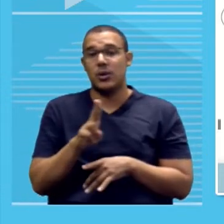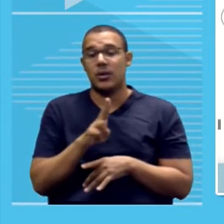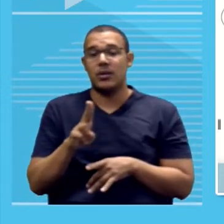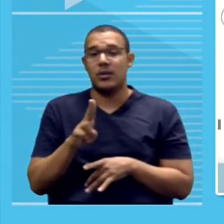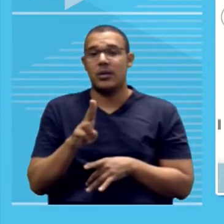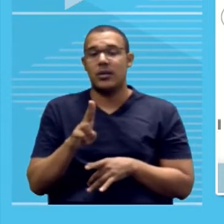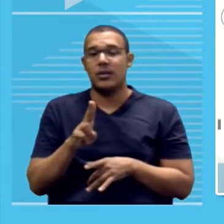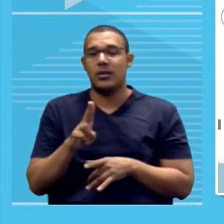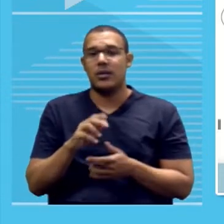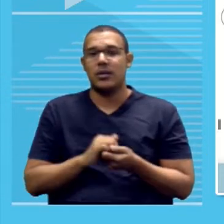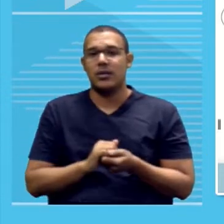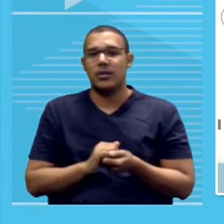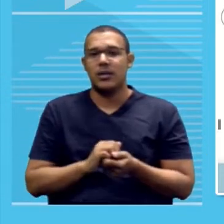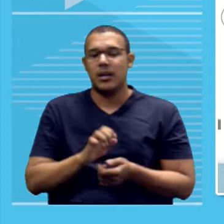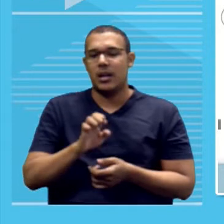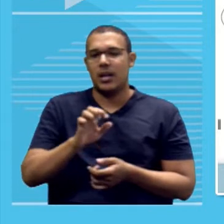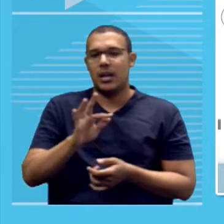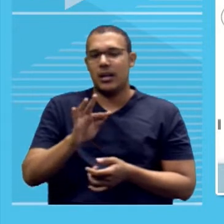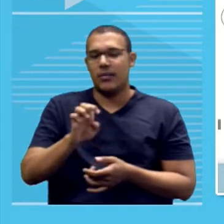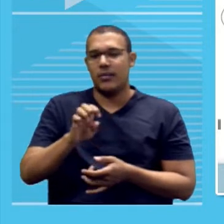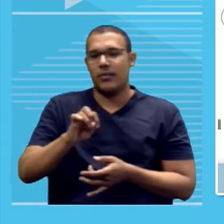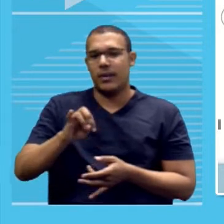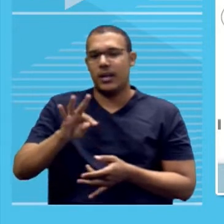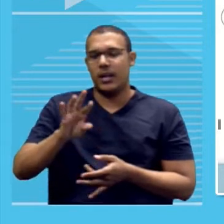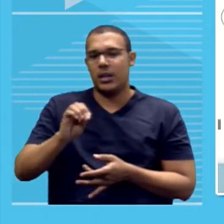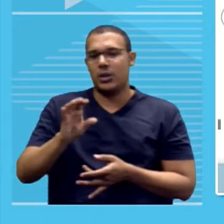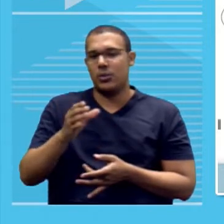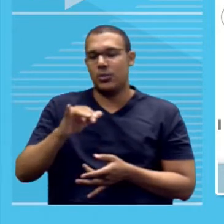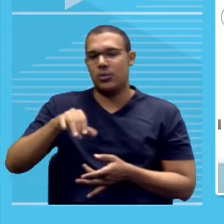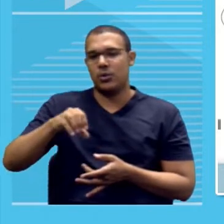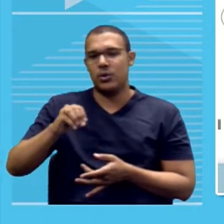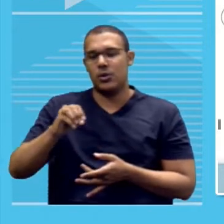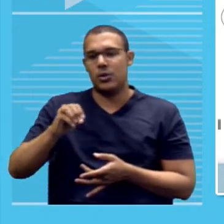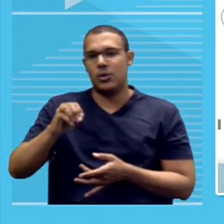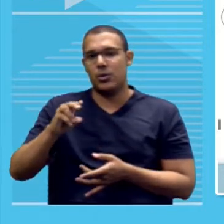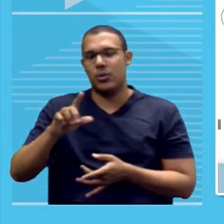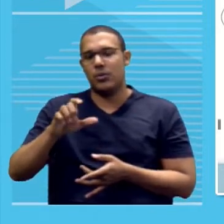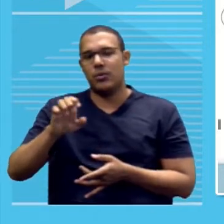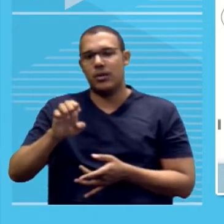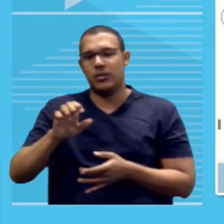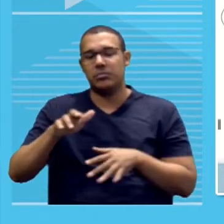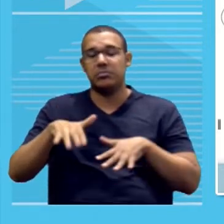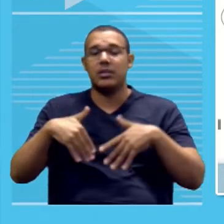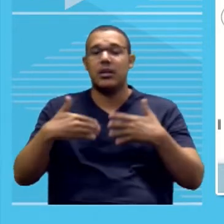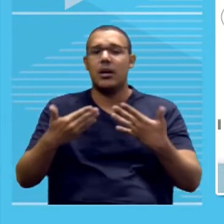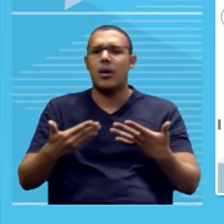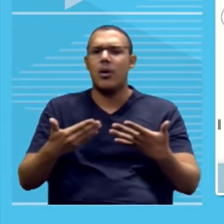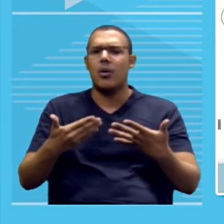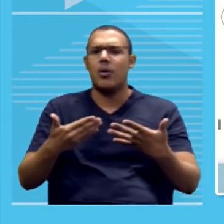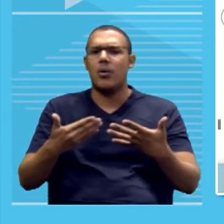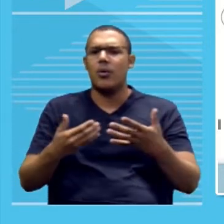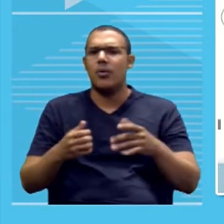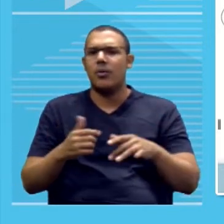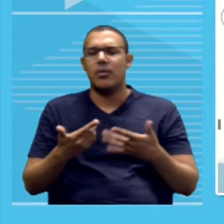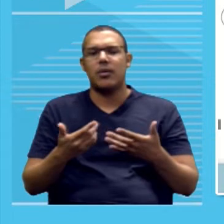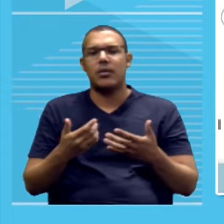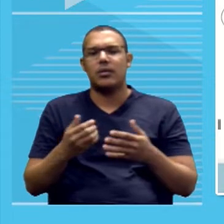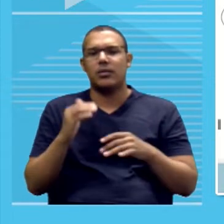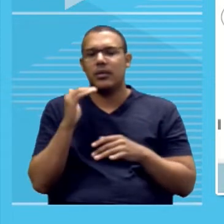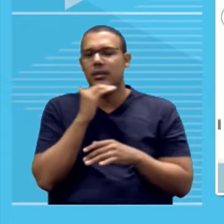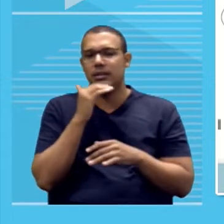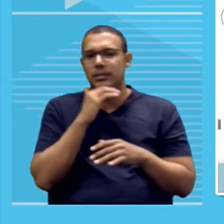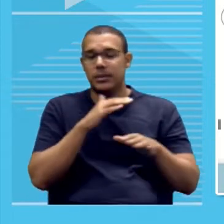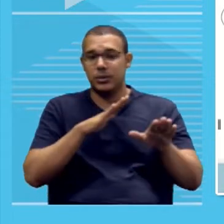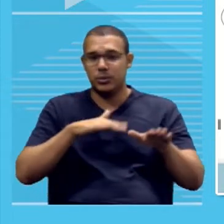Eu chamo de efeito Joule. Então, qual seria o efeito que acontece no aquecimento de uma malha